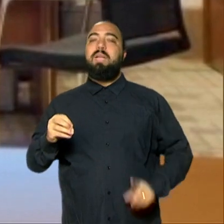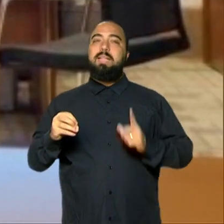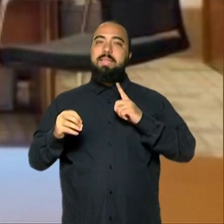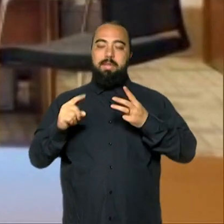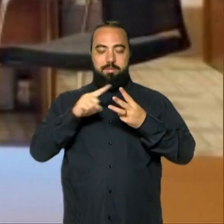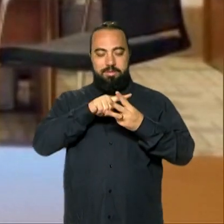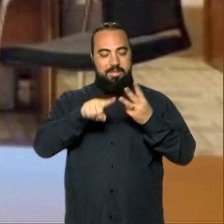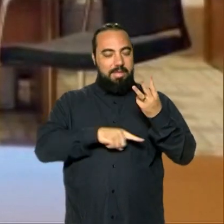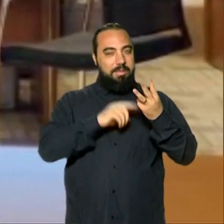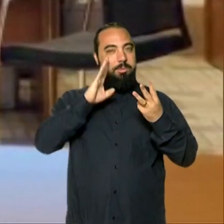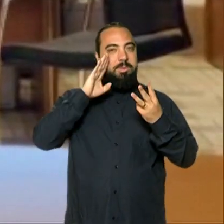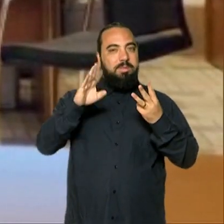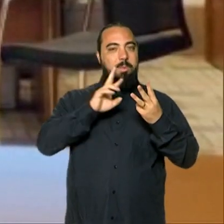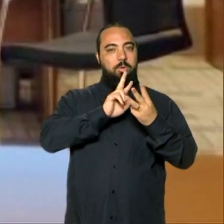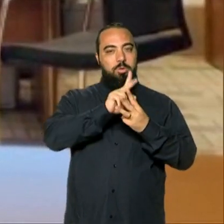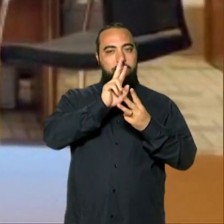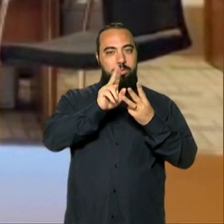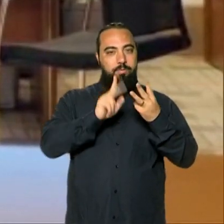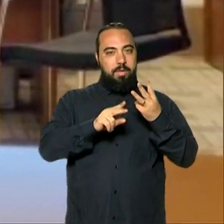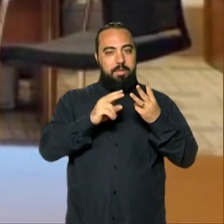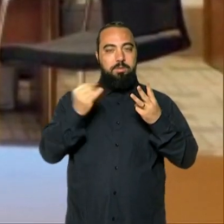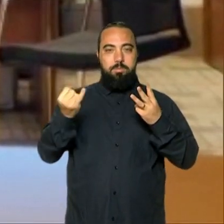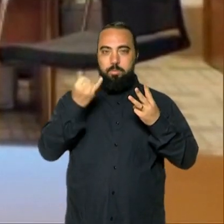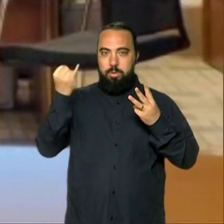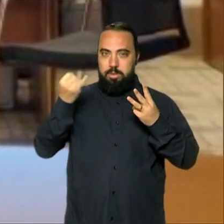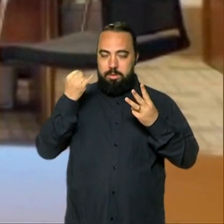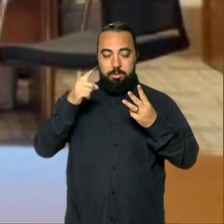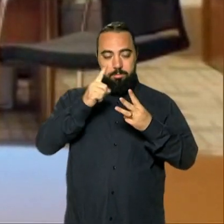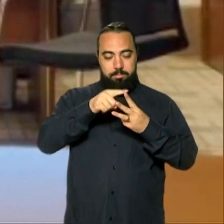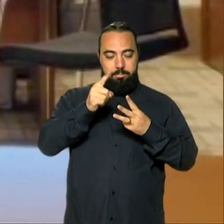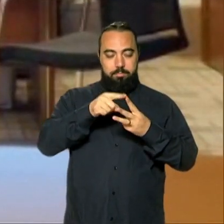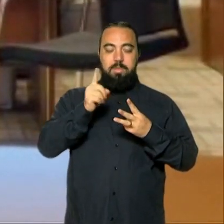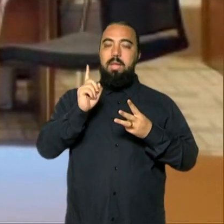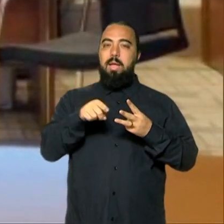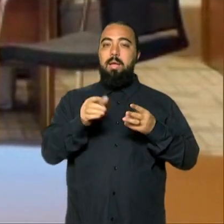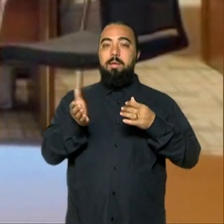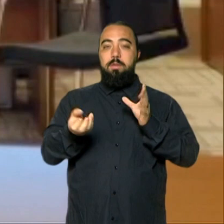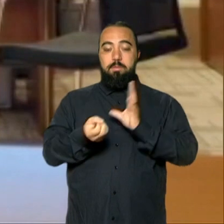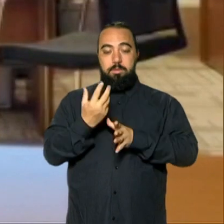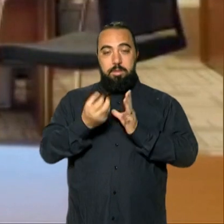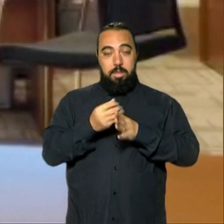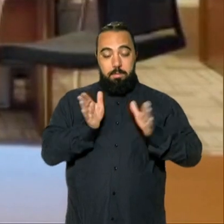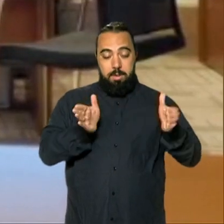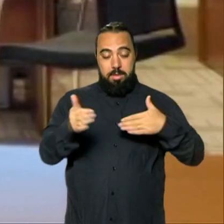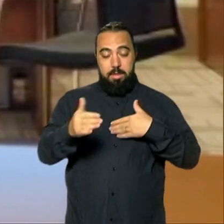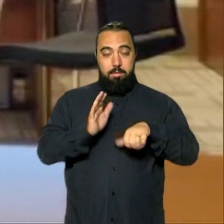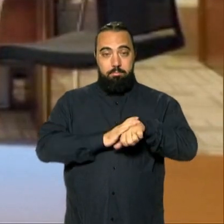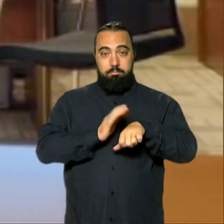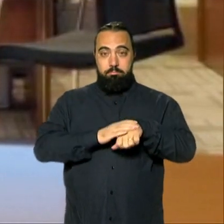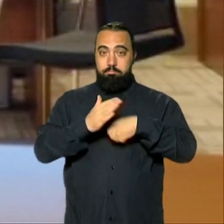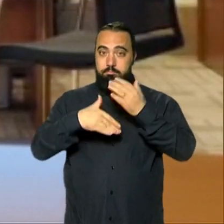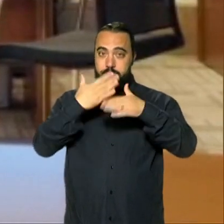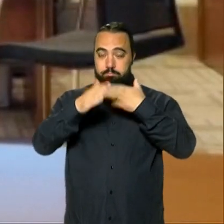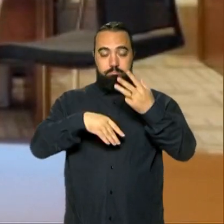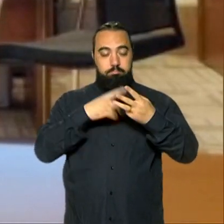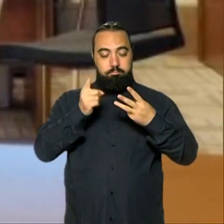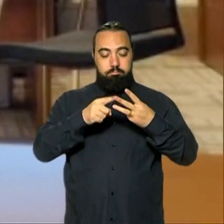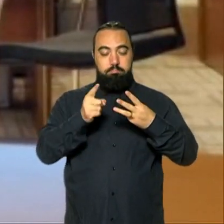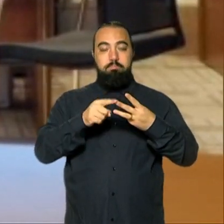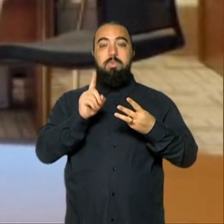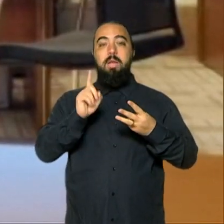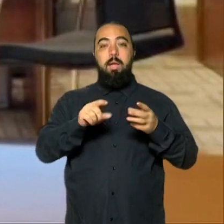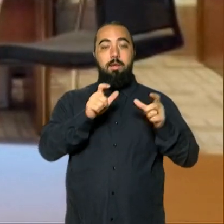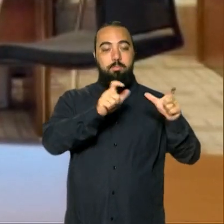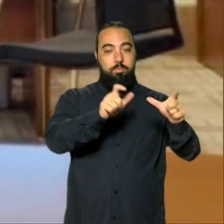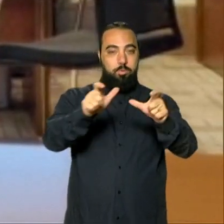aspectos diferentes que são essenciais, né? O primeiro é o desenvolvimento de baterias, né? Baterias de alto desempenho. O segundo, as estações de carga